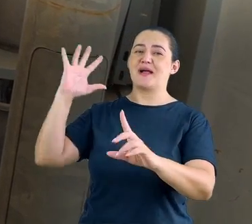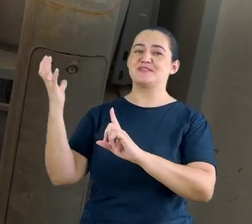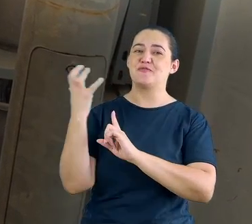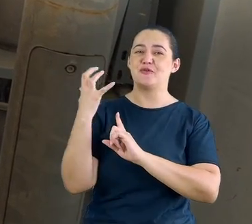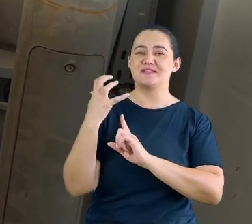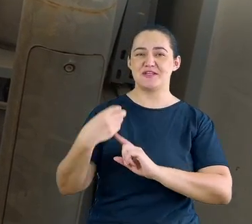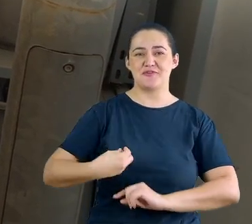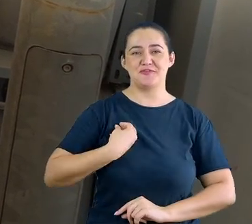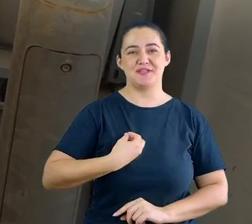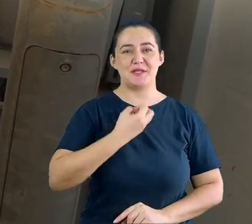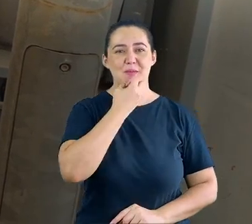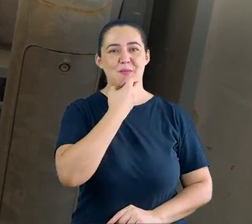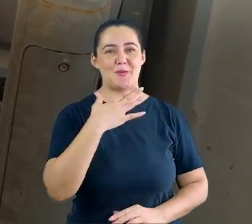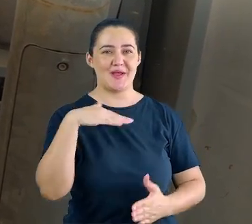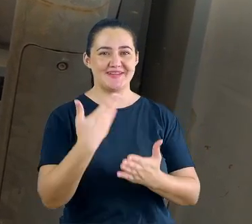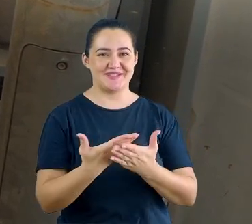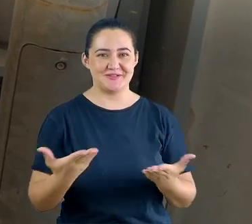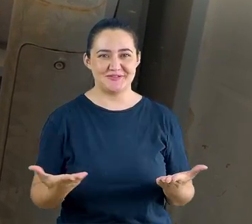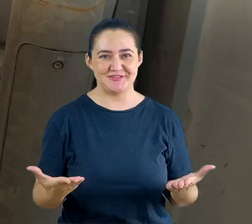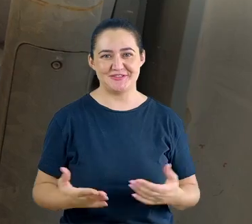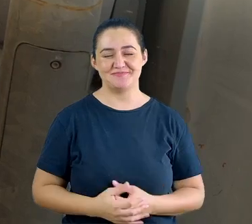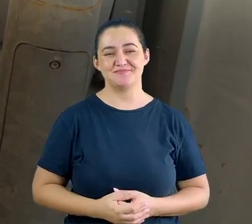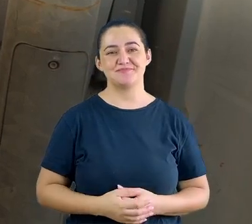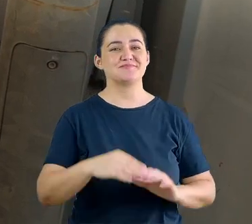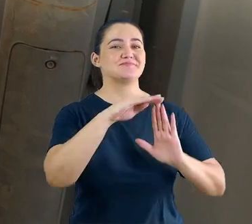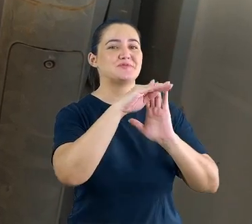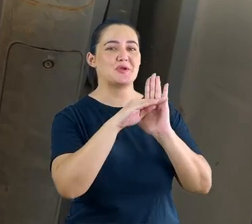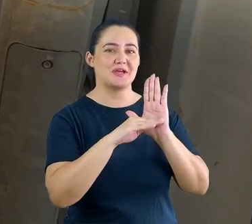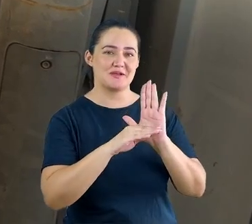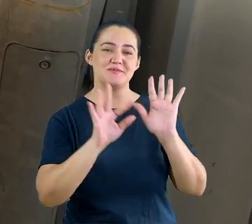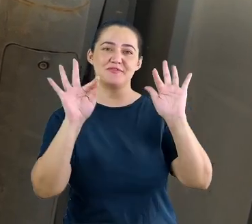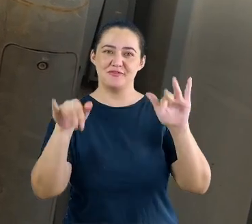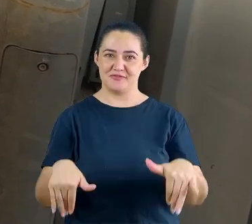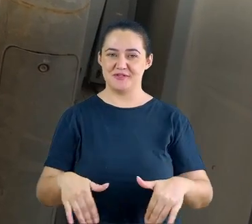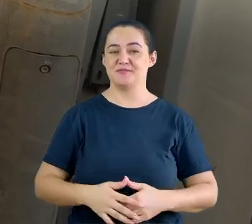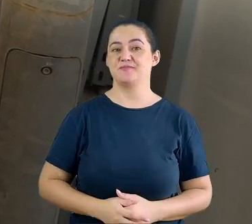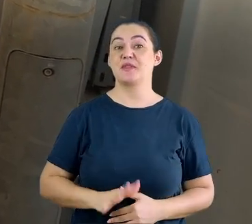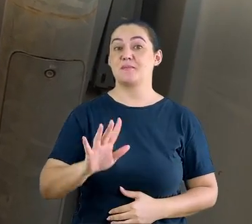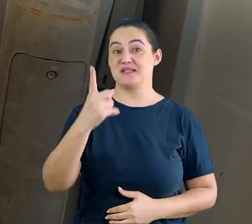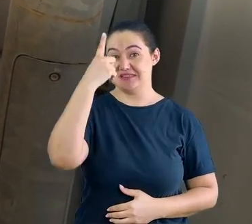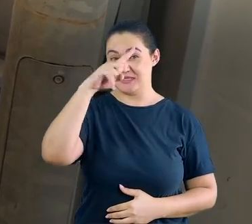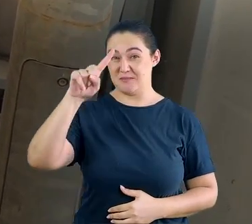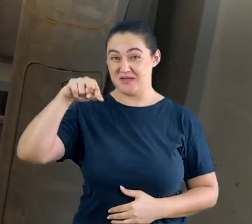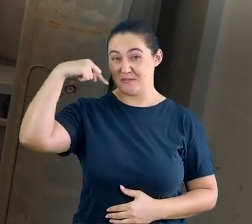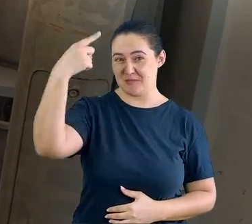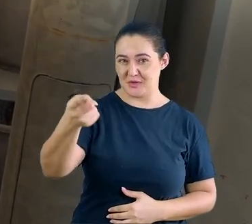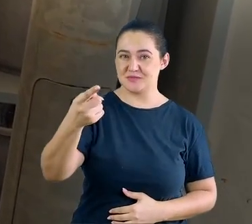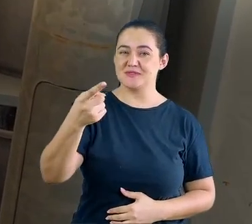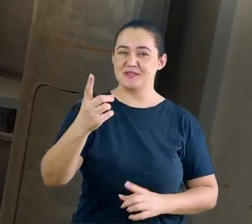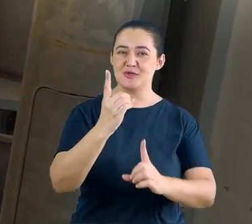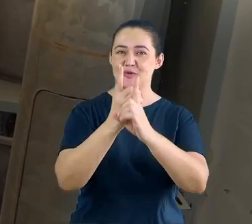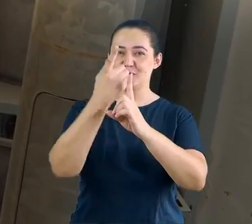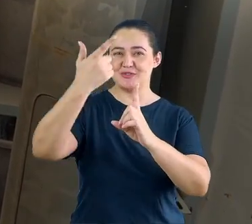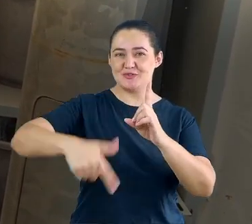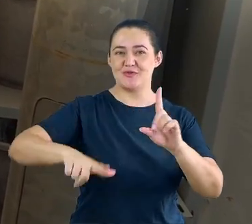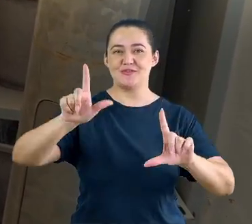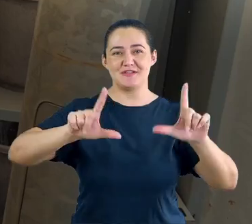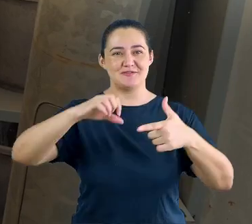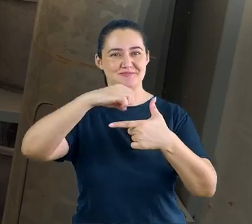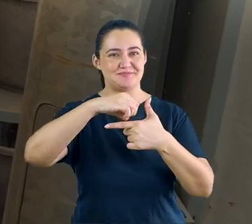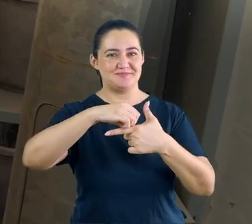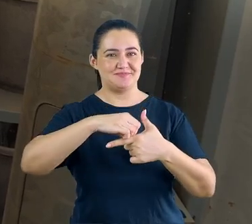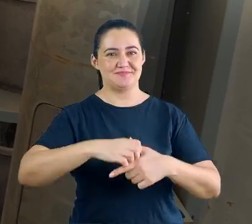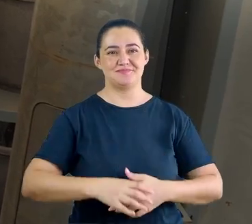influencia nossa vida até os dias de hoje. O programa Evidências vai ficando por aqui, mas semana que vem temos um novo encontro na TV Novo Tempo, o